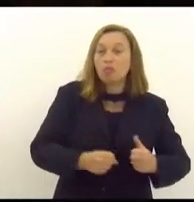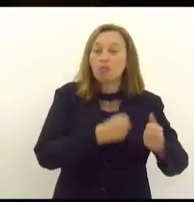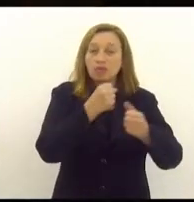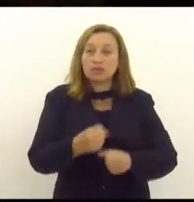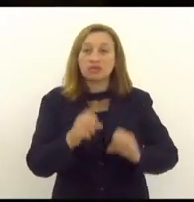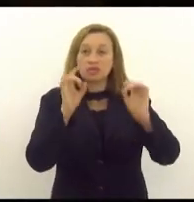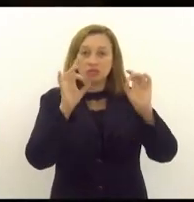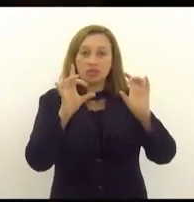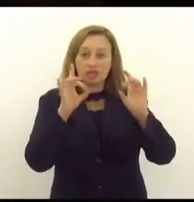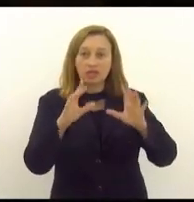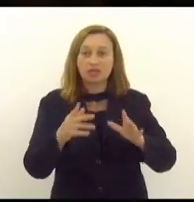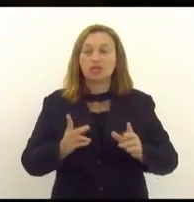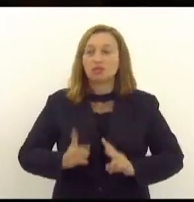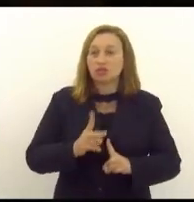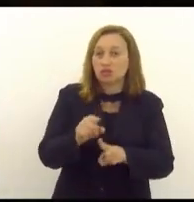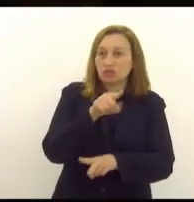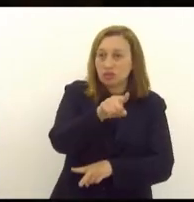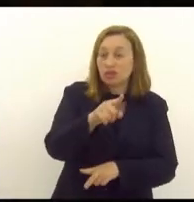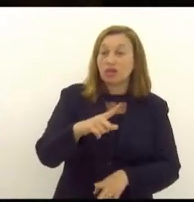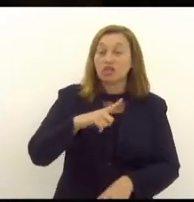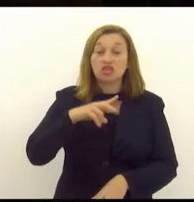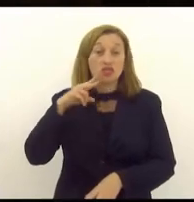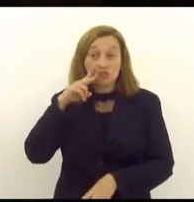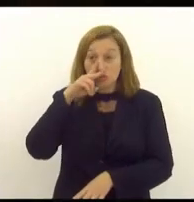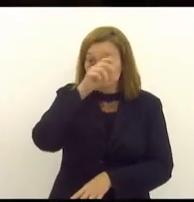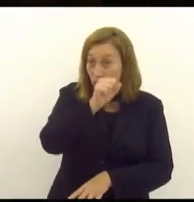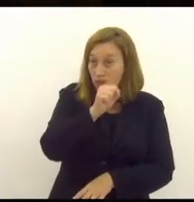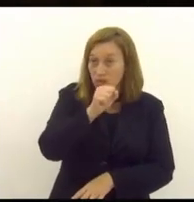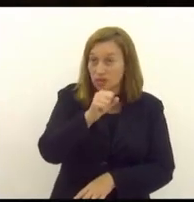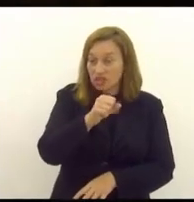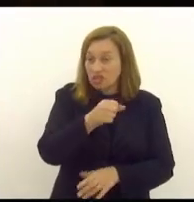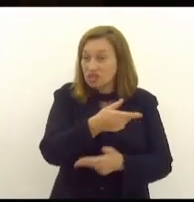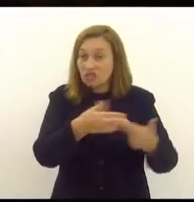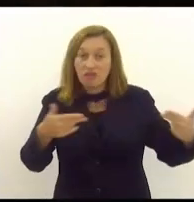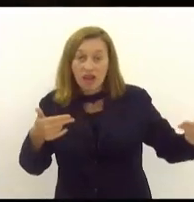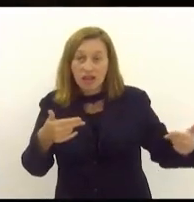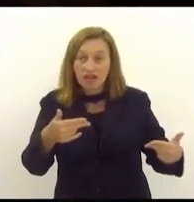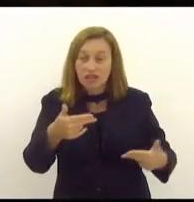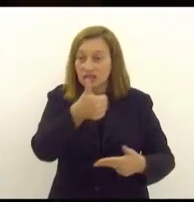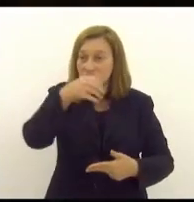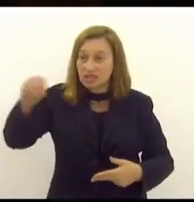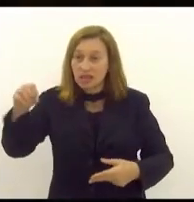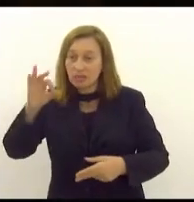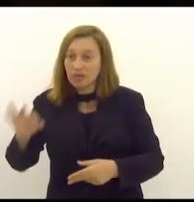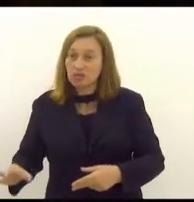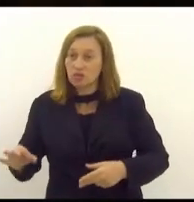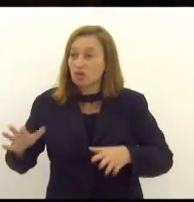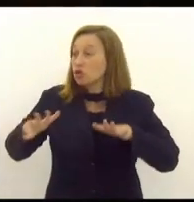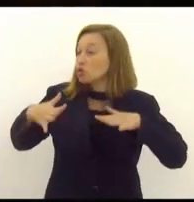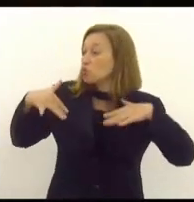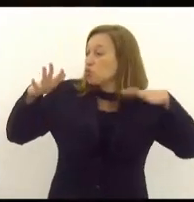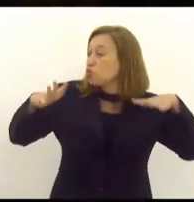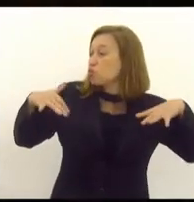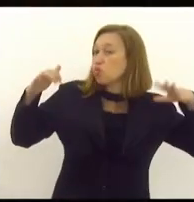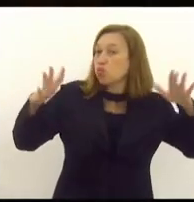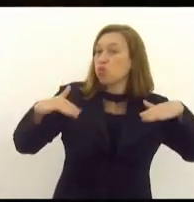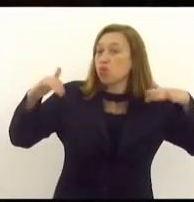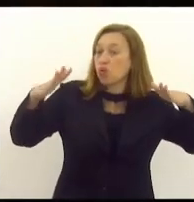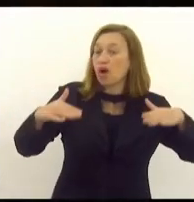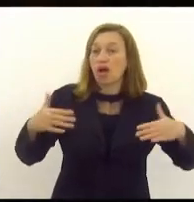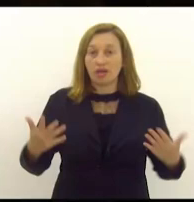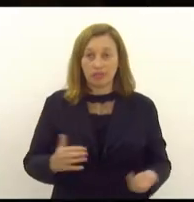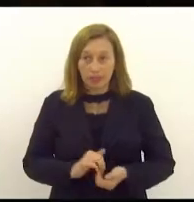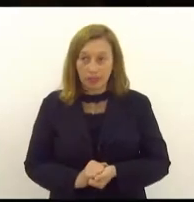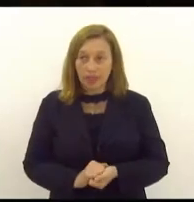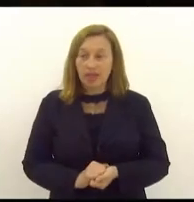aqui ela agora tinha força de 100 pessoas capacidade de voar e poder de criar escudos protetores